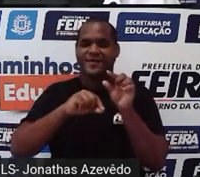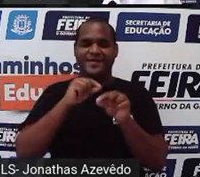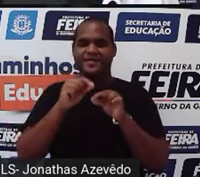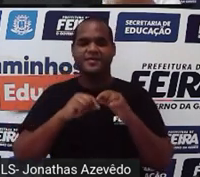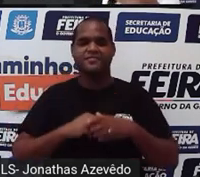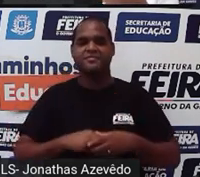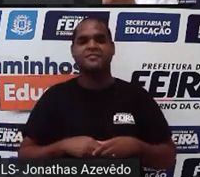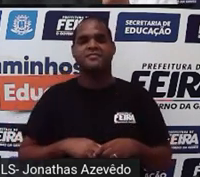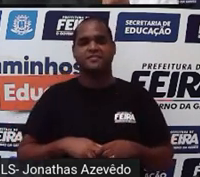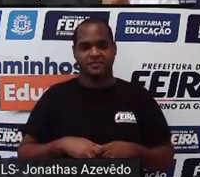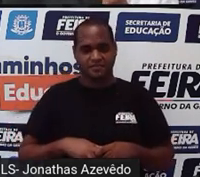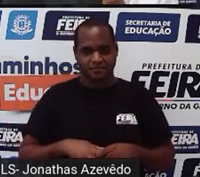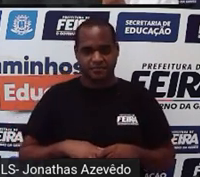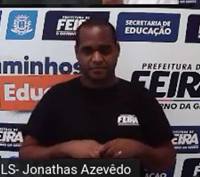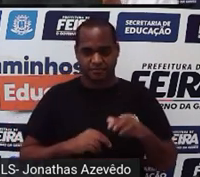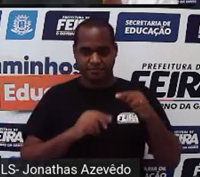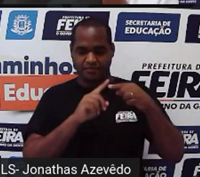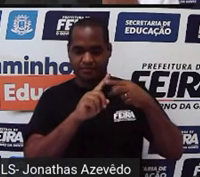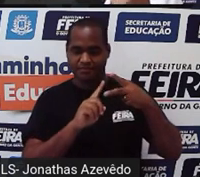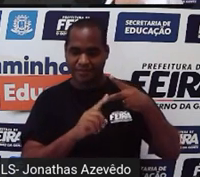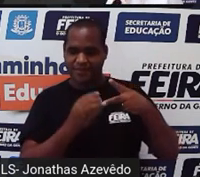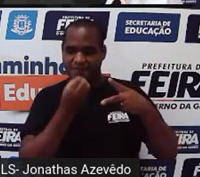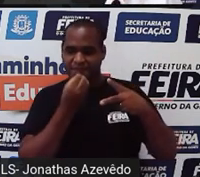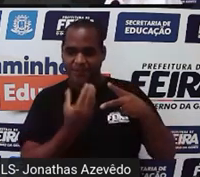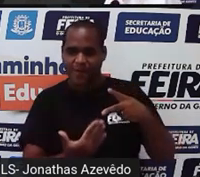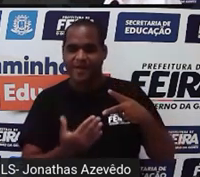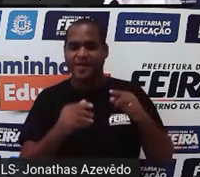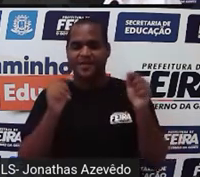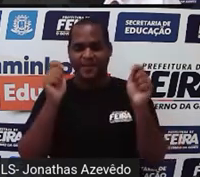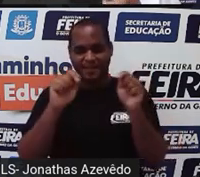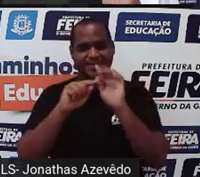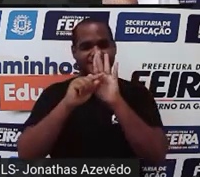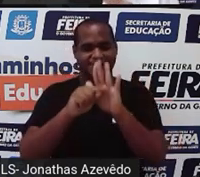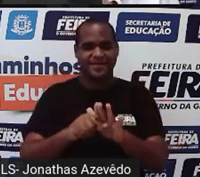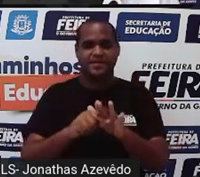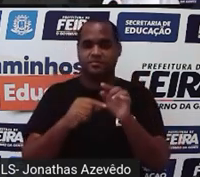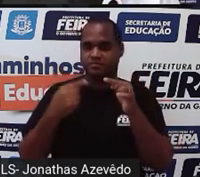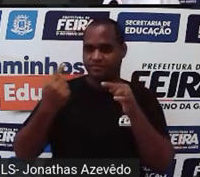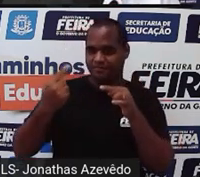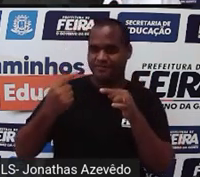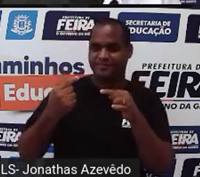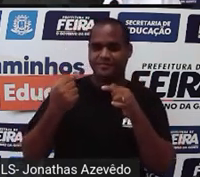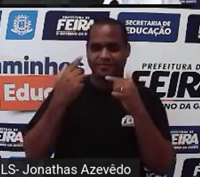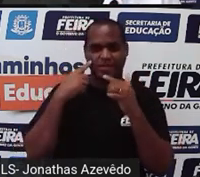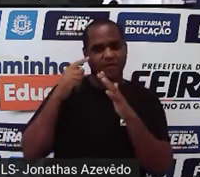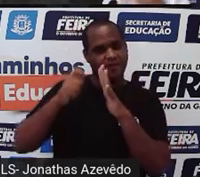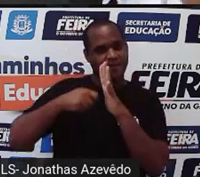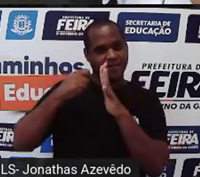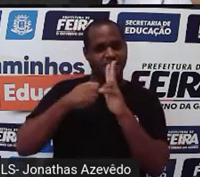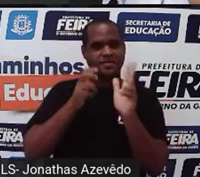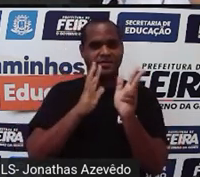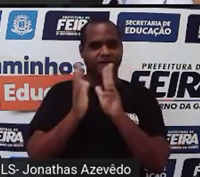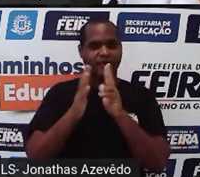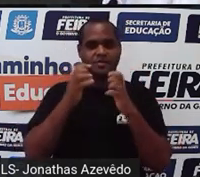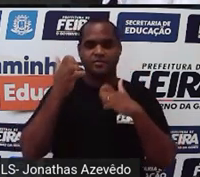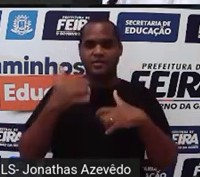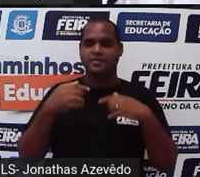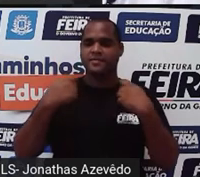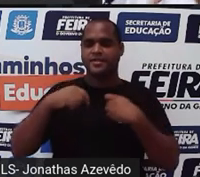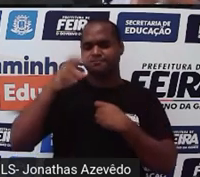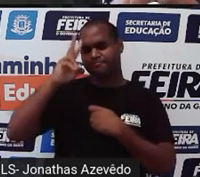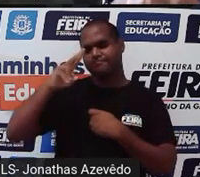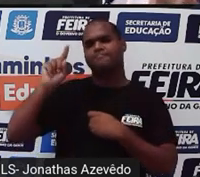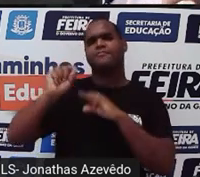nessa aula duas coisas boas acontecem a fazer isso primeiro para gravar o áudio Você vai precisar